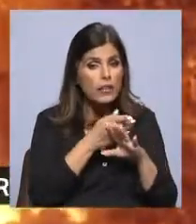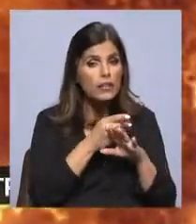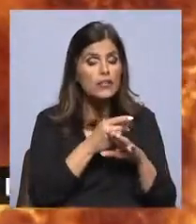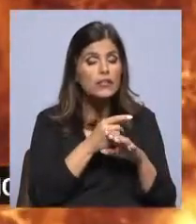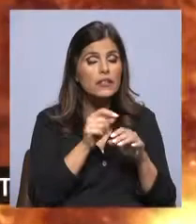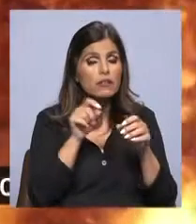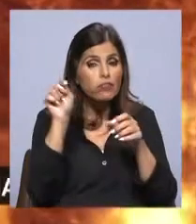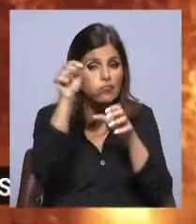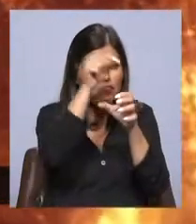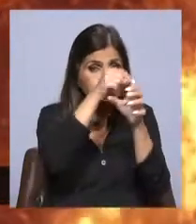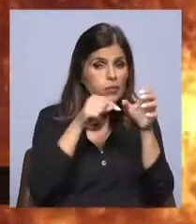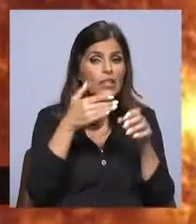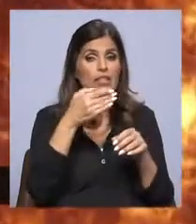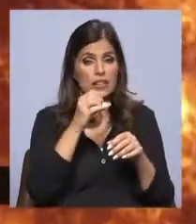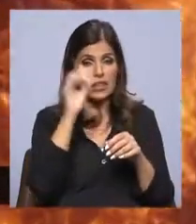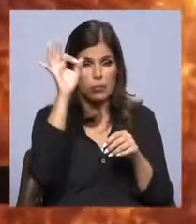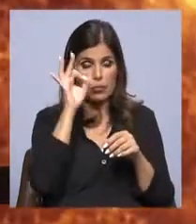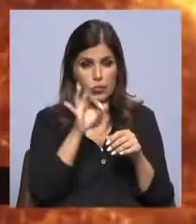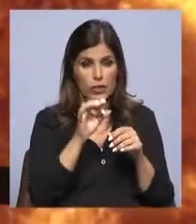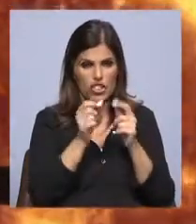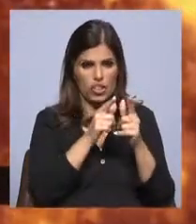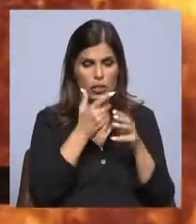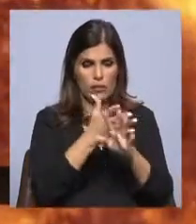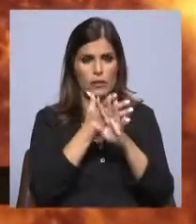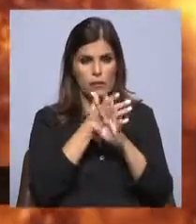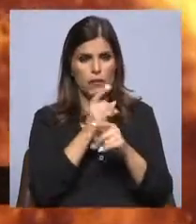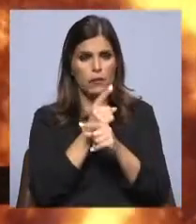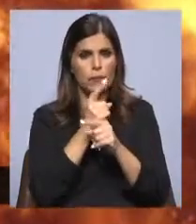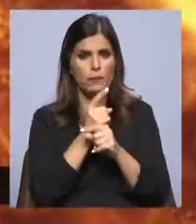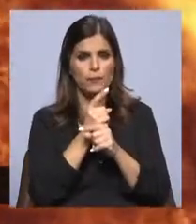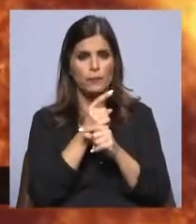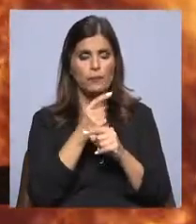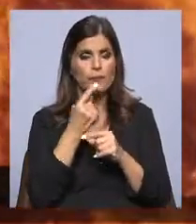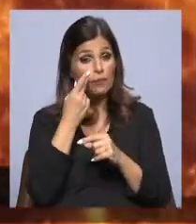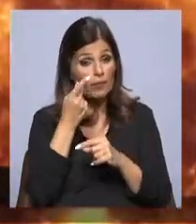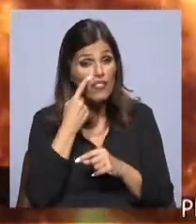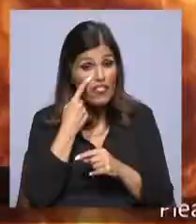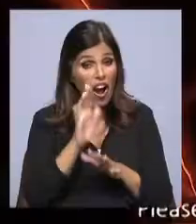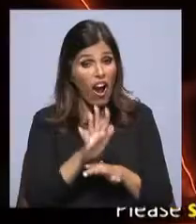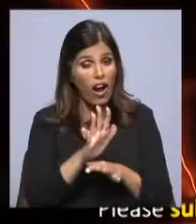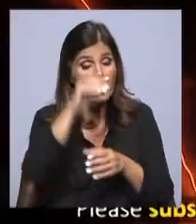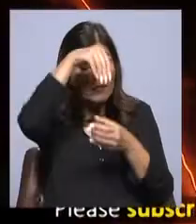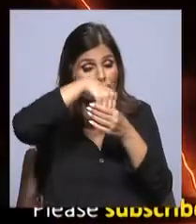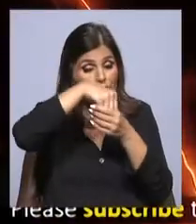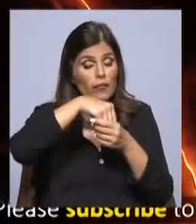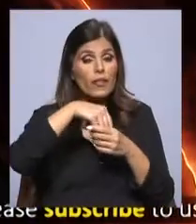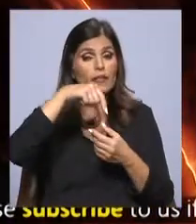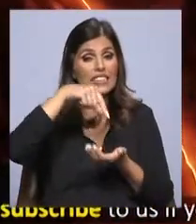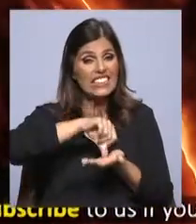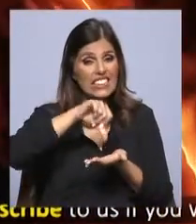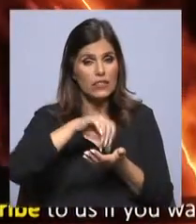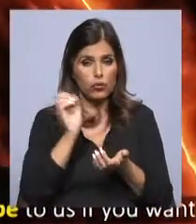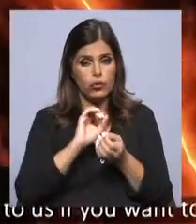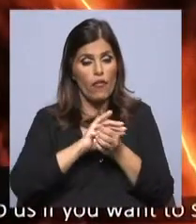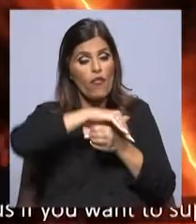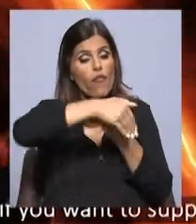enxames 70% das anãs brancas que estão ainda a queimar, estão ainda a dar sinais de vida, não no seu núcleo, mas na sua